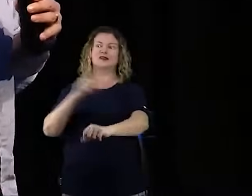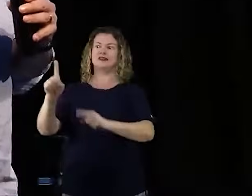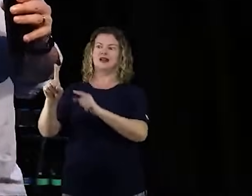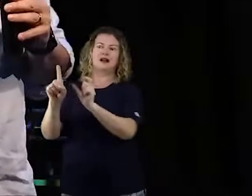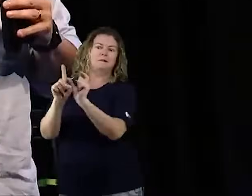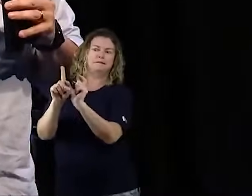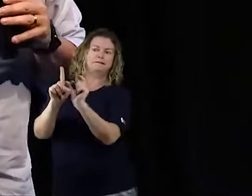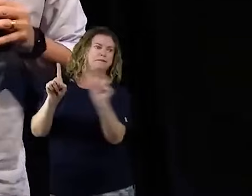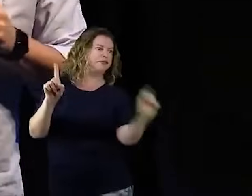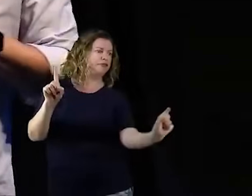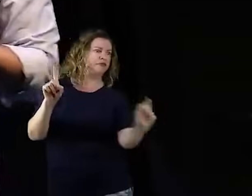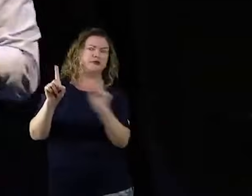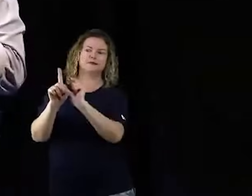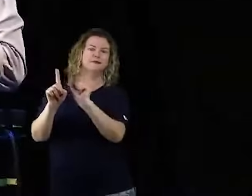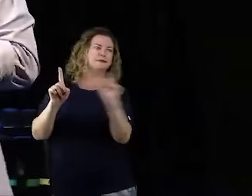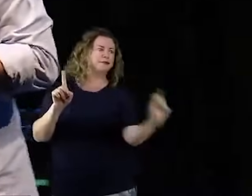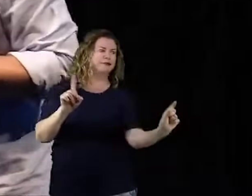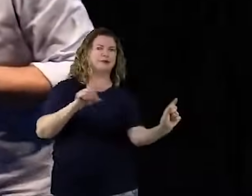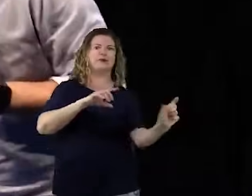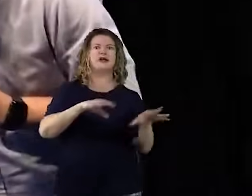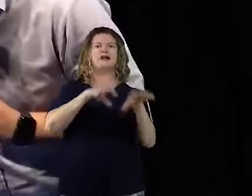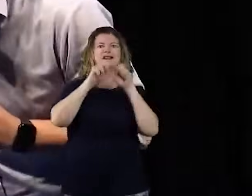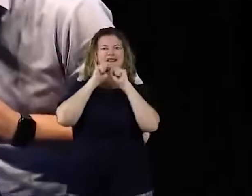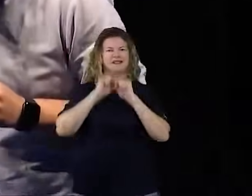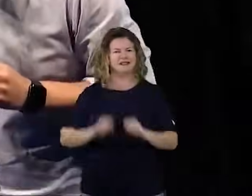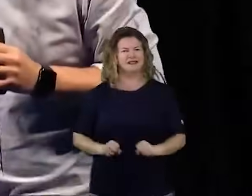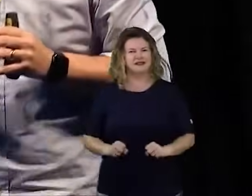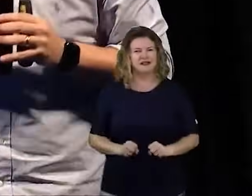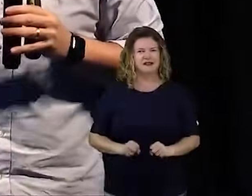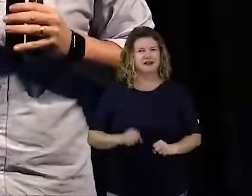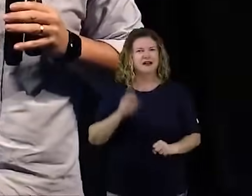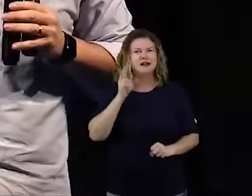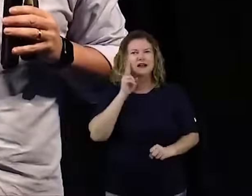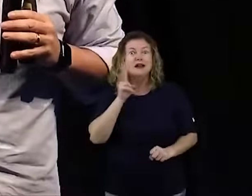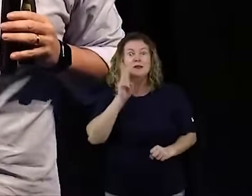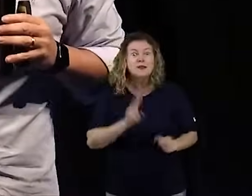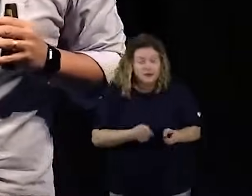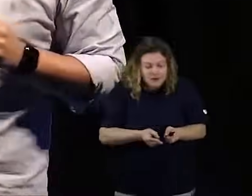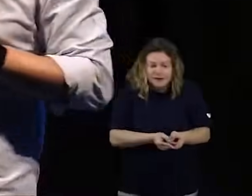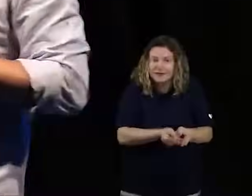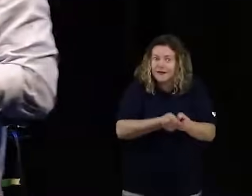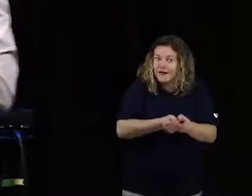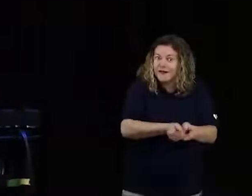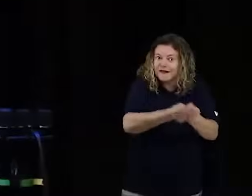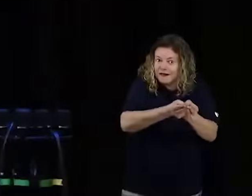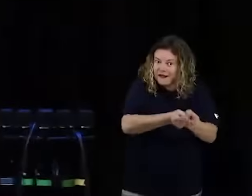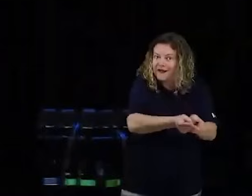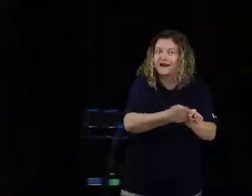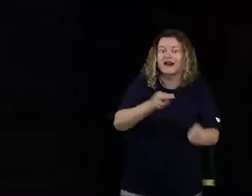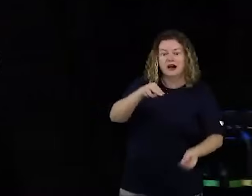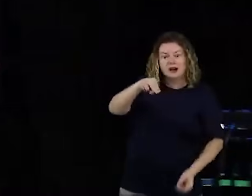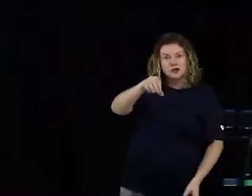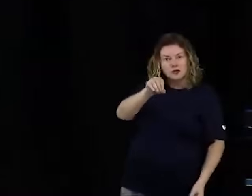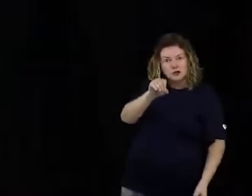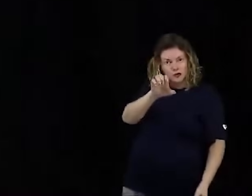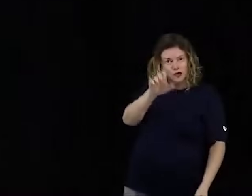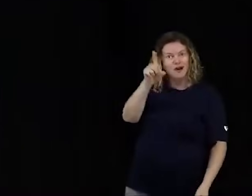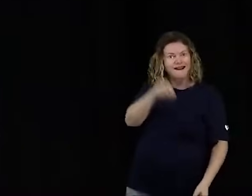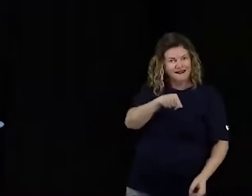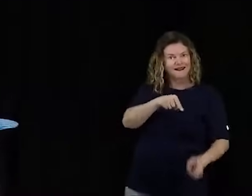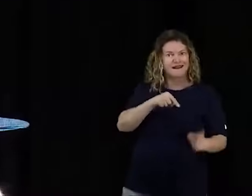de Fé ele amaldiçoa o neto porque ele é pai de 100